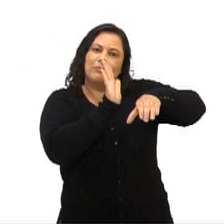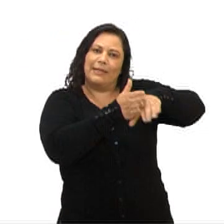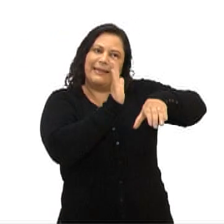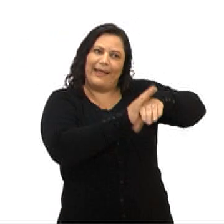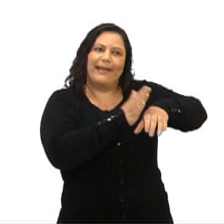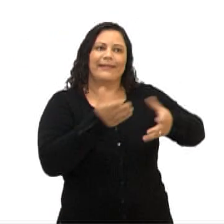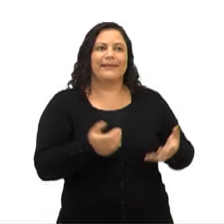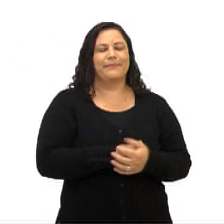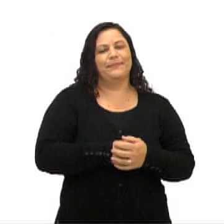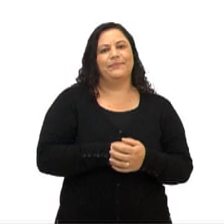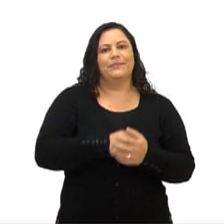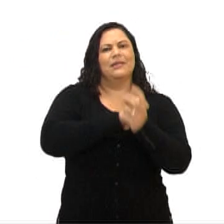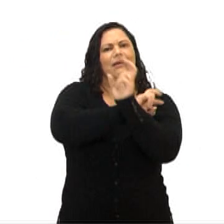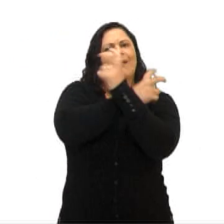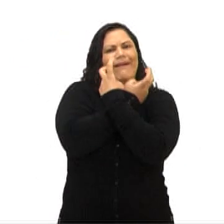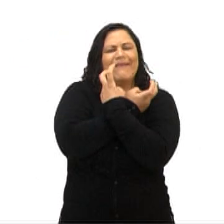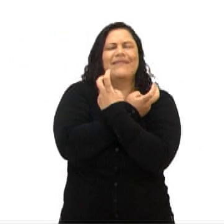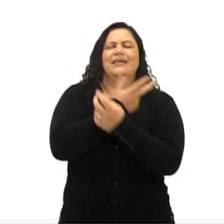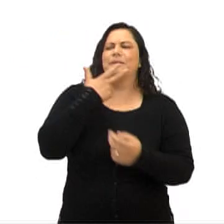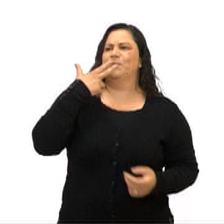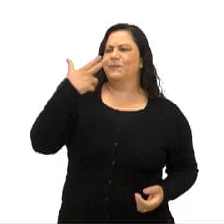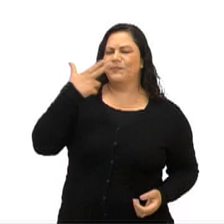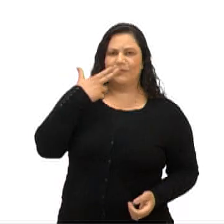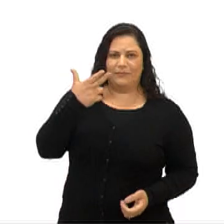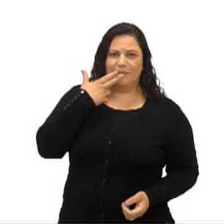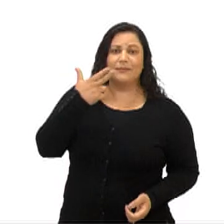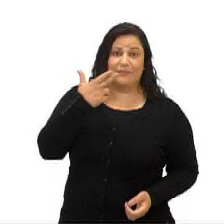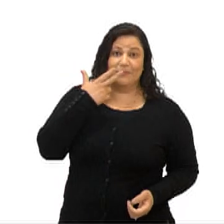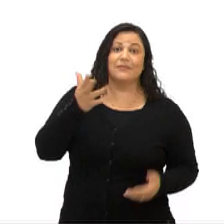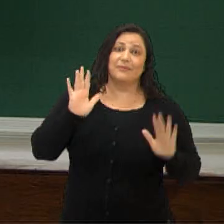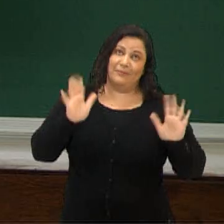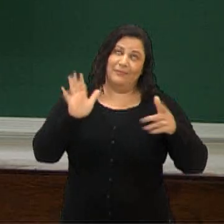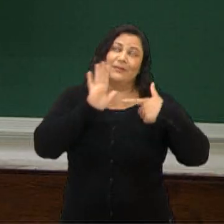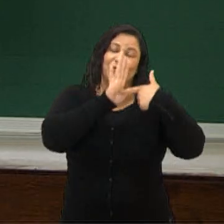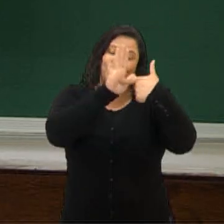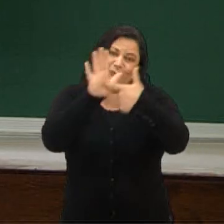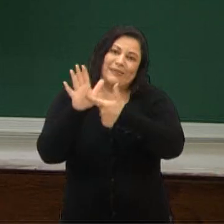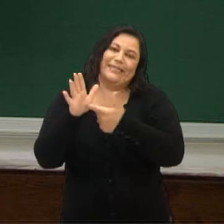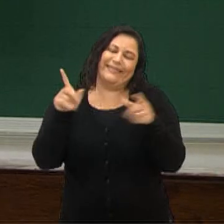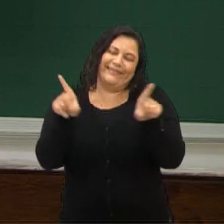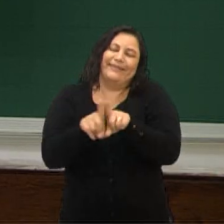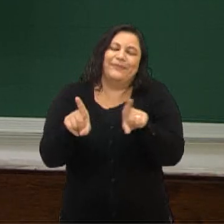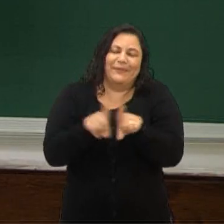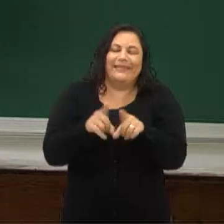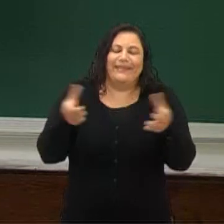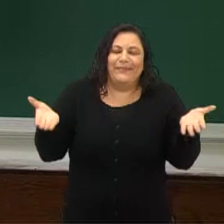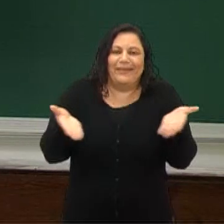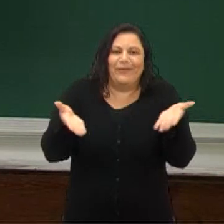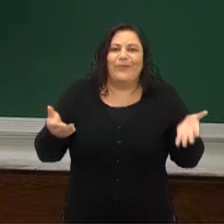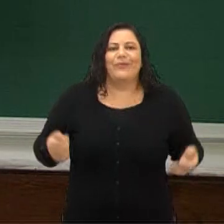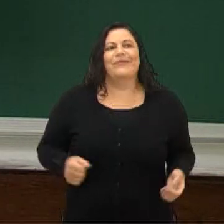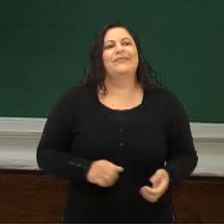Aqui a caveira com esqueleto e um cigarro aceso, que a gente já passou ela hoje aqui, né, reproduzida por aluno.